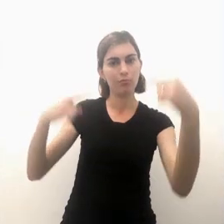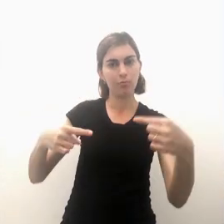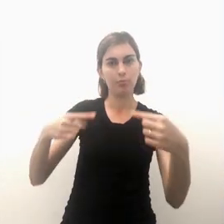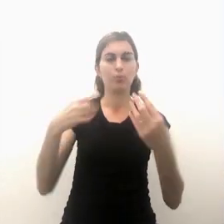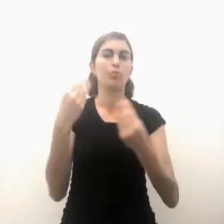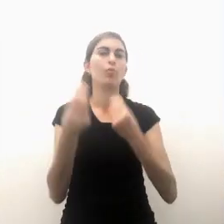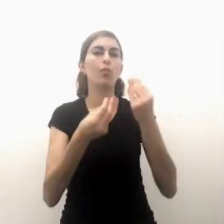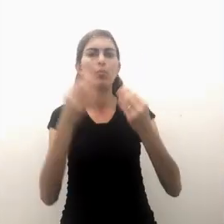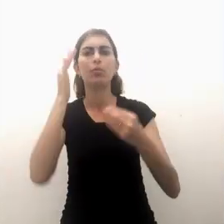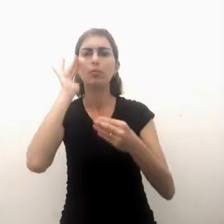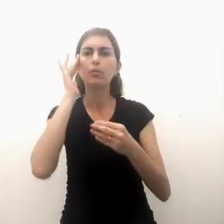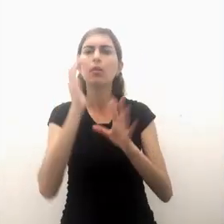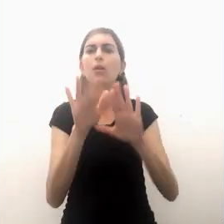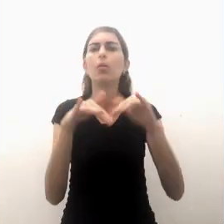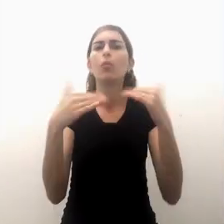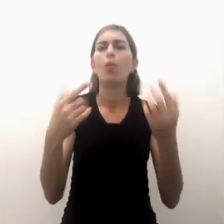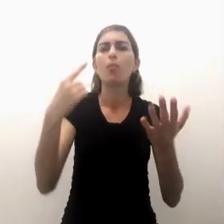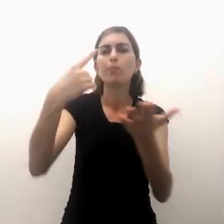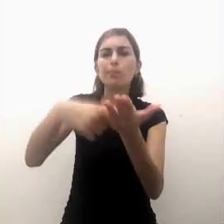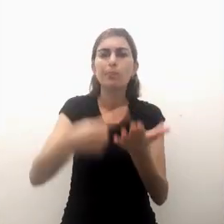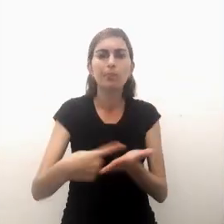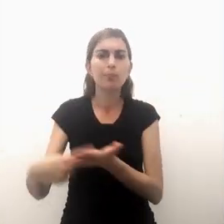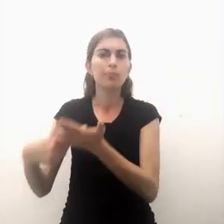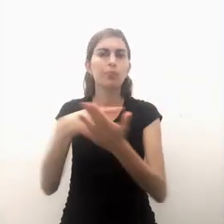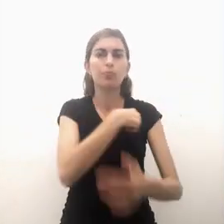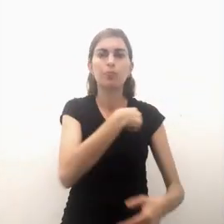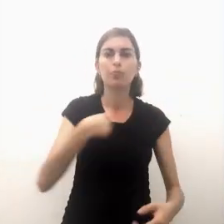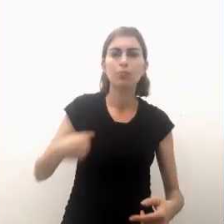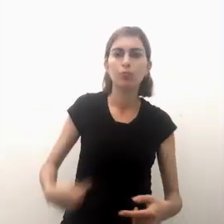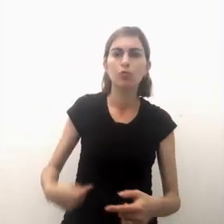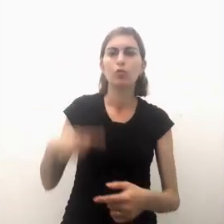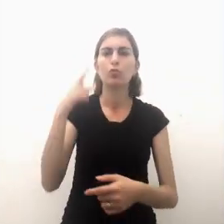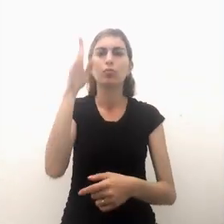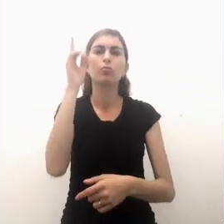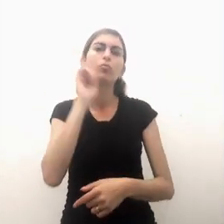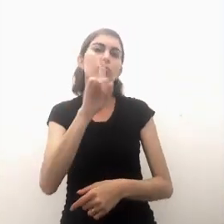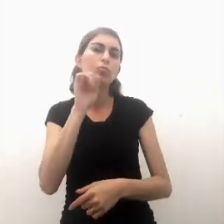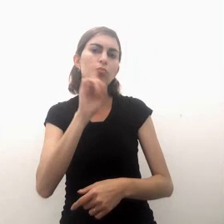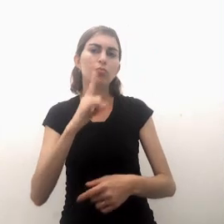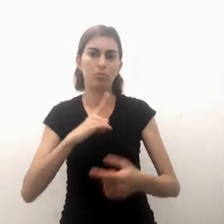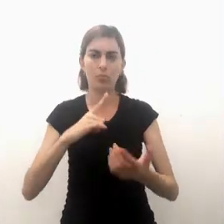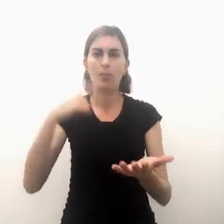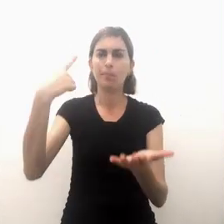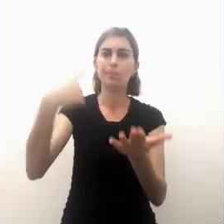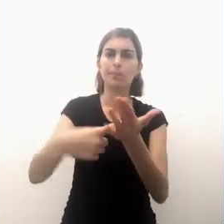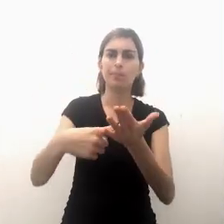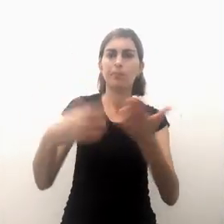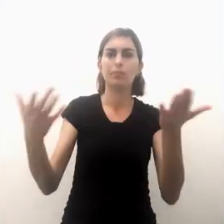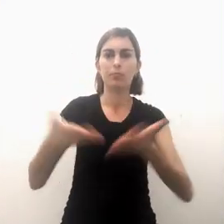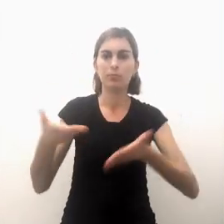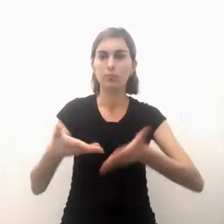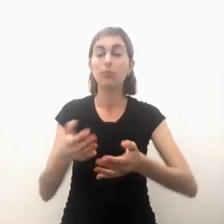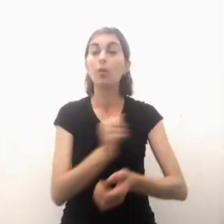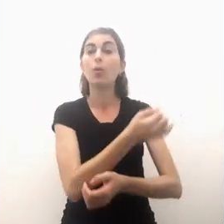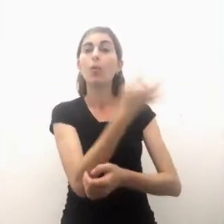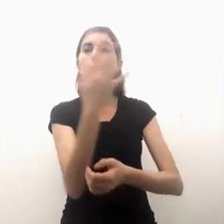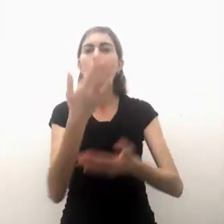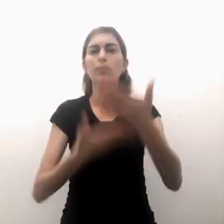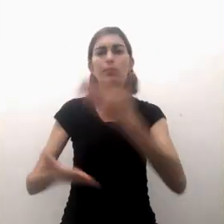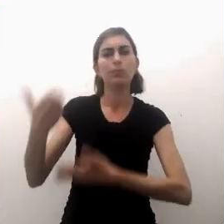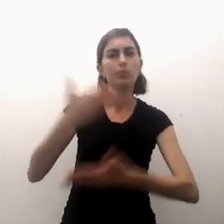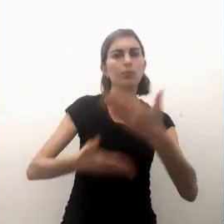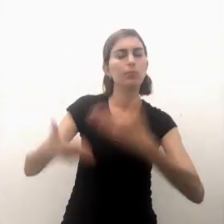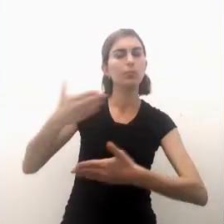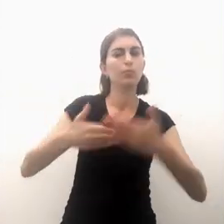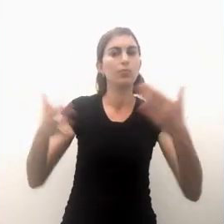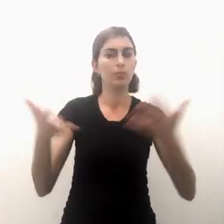tá? Vamos entender quais são os acordos que a China e os Estados Unidos eles têm feito atualmente e quais são as relações que